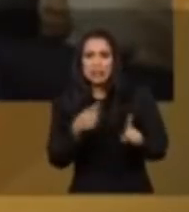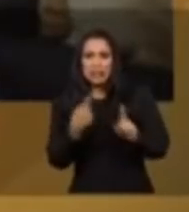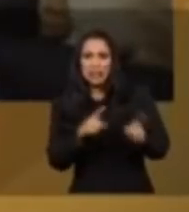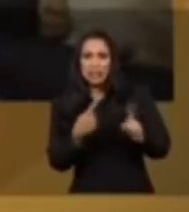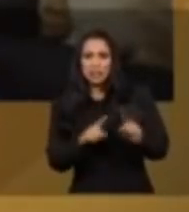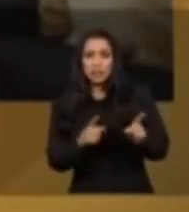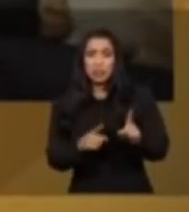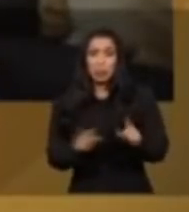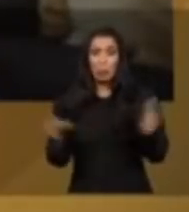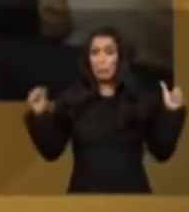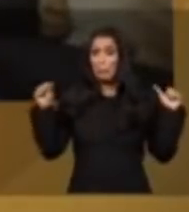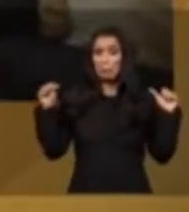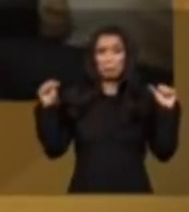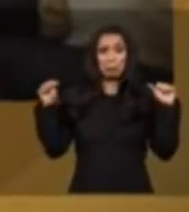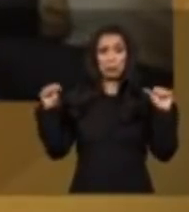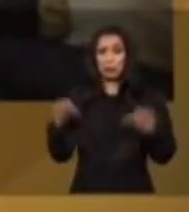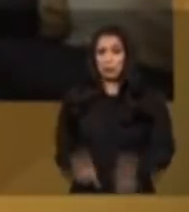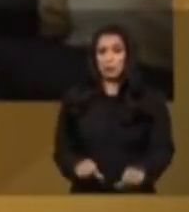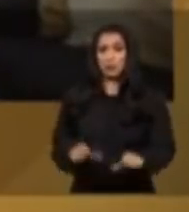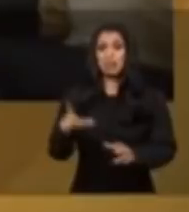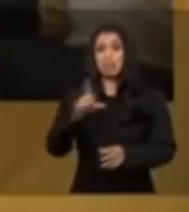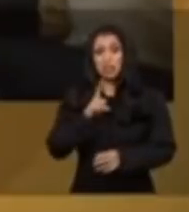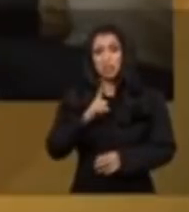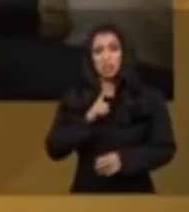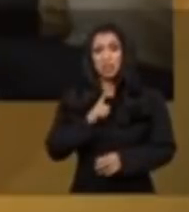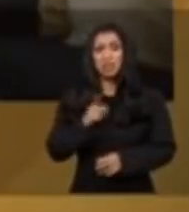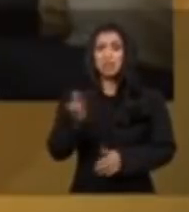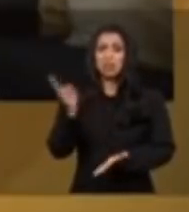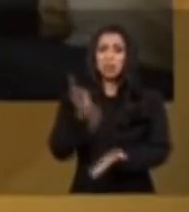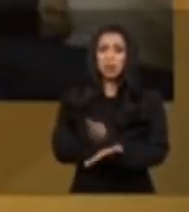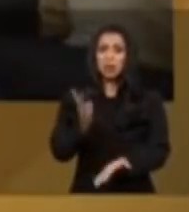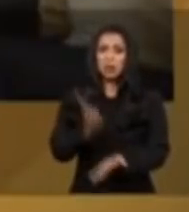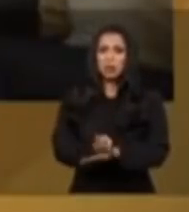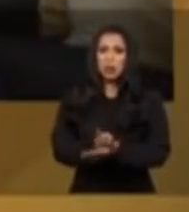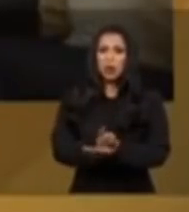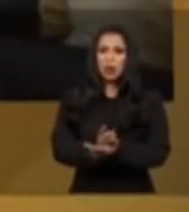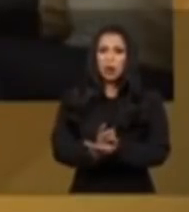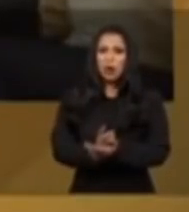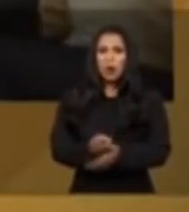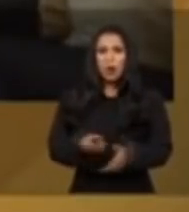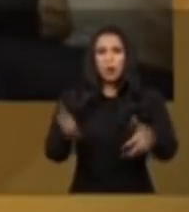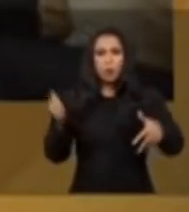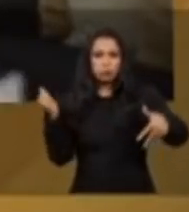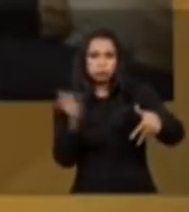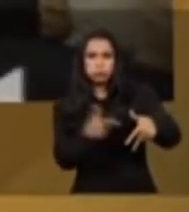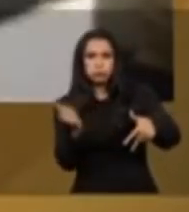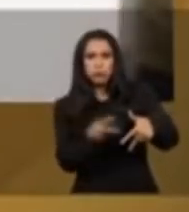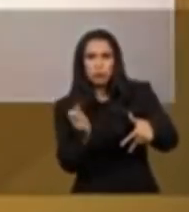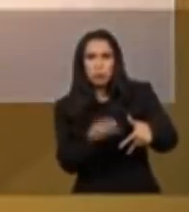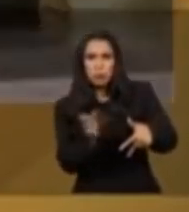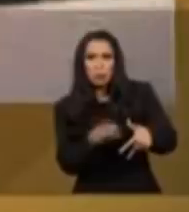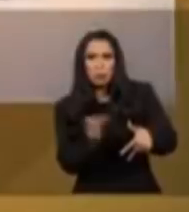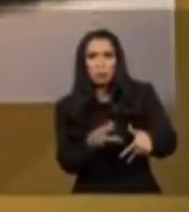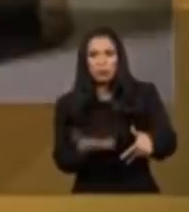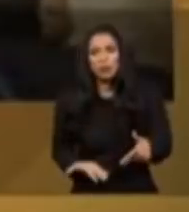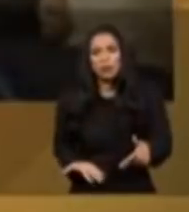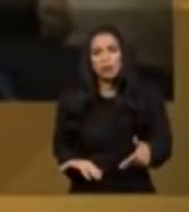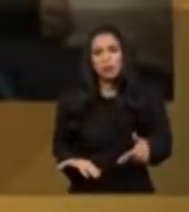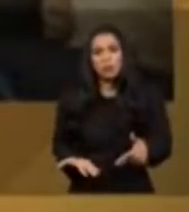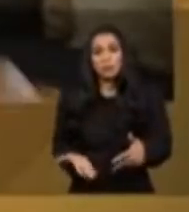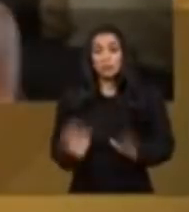mais ácidas que sejam, e que devem existir e continuar, com agressões, com ameaças e com